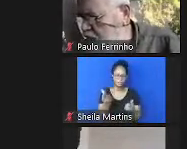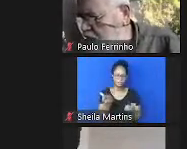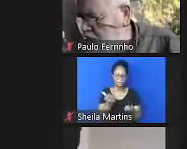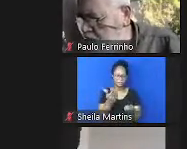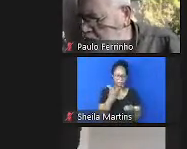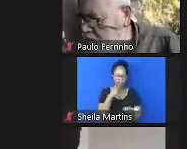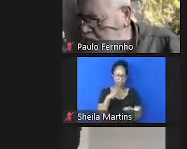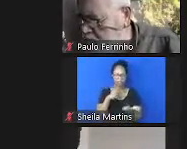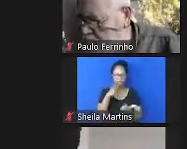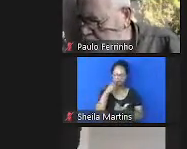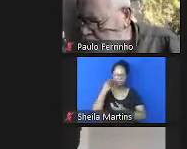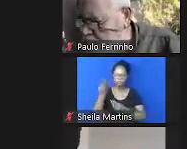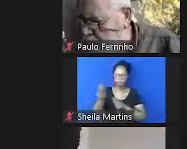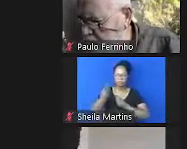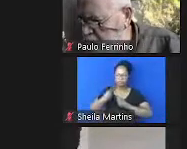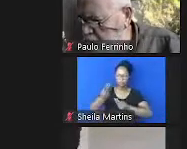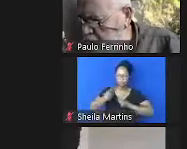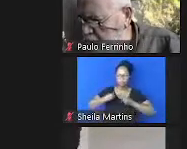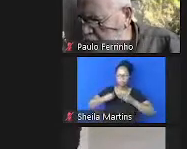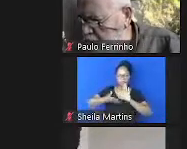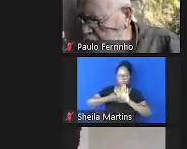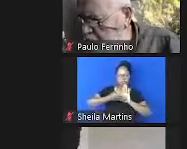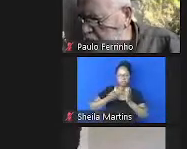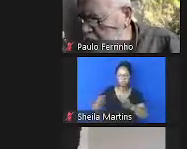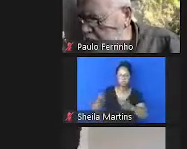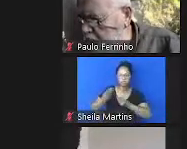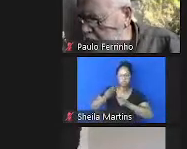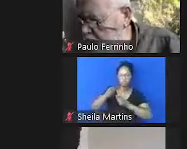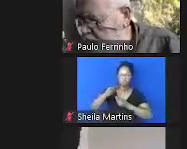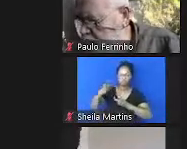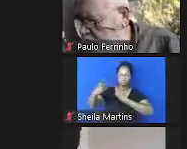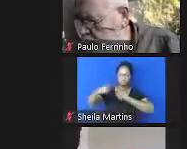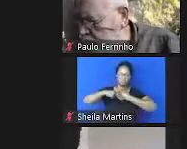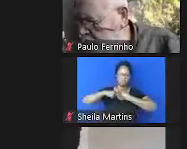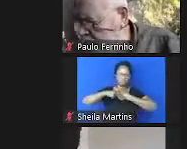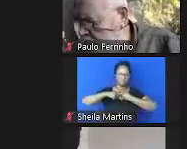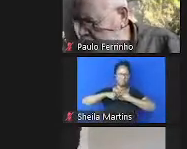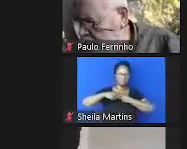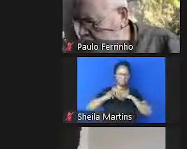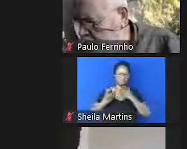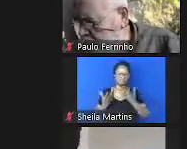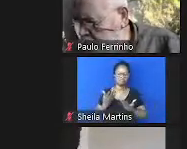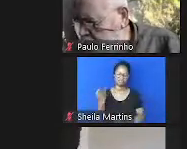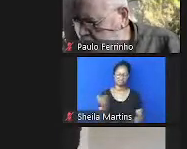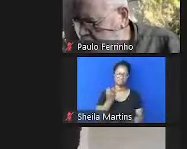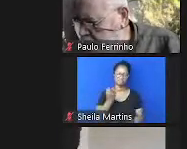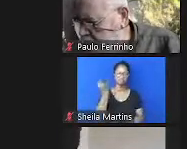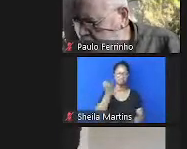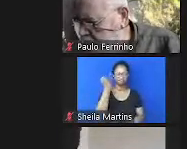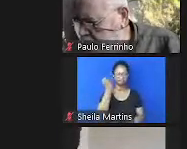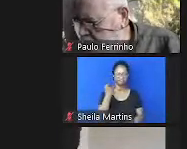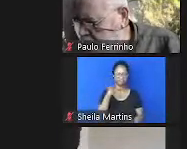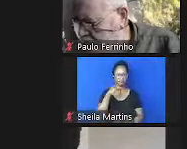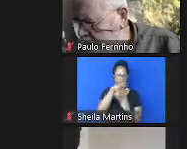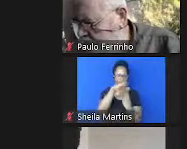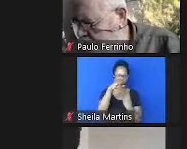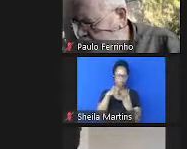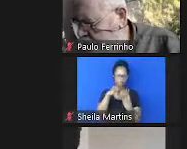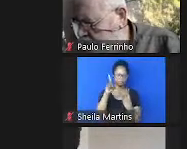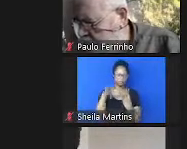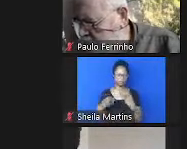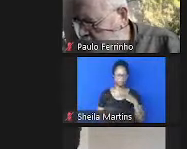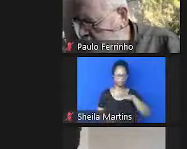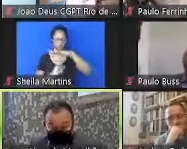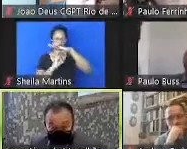engalhado e proporcionado essa parceria além-mar, tão fundamental das instituições portuguesas, como ele bem